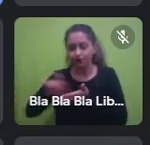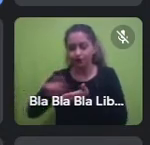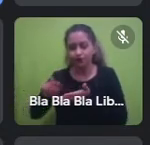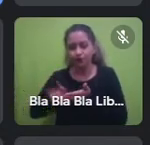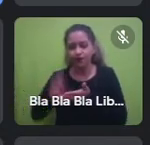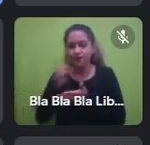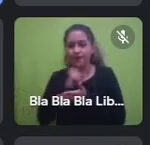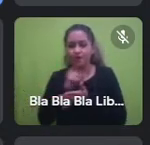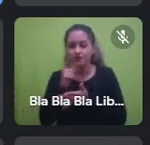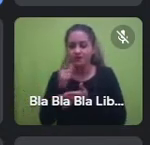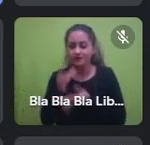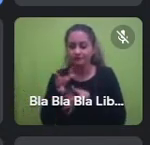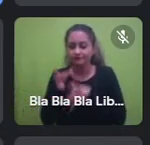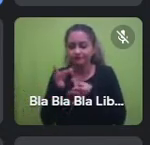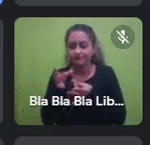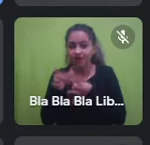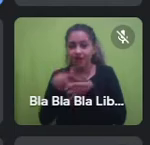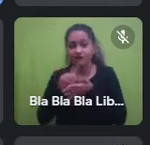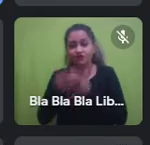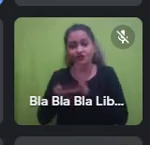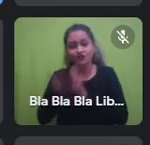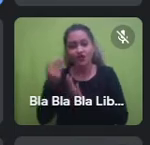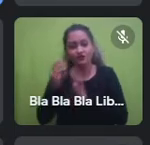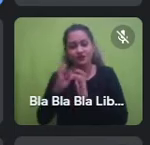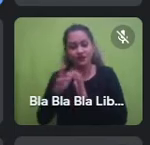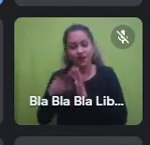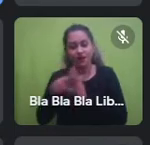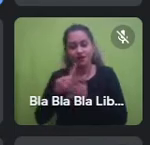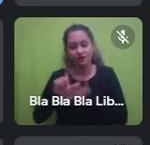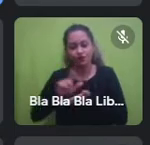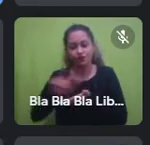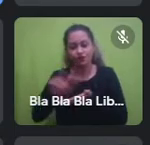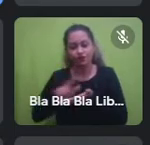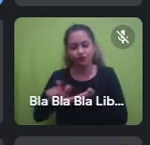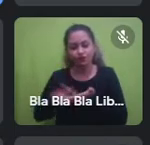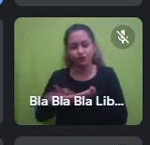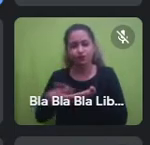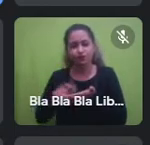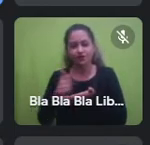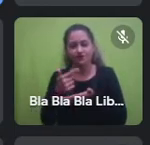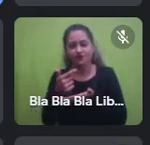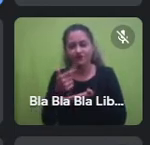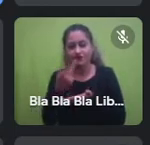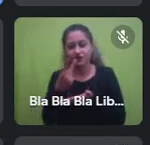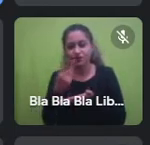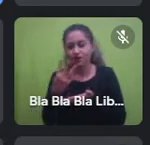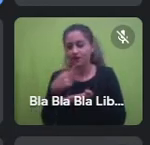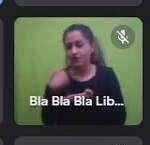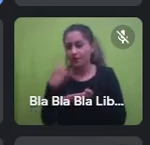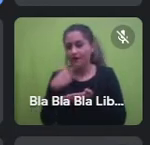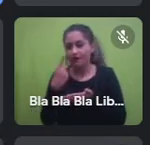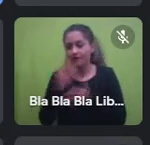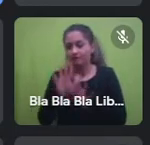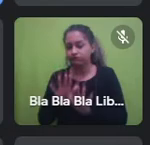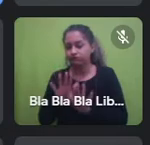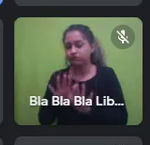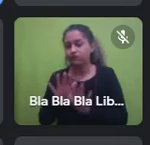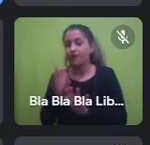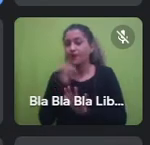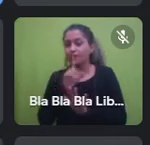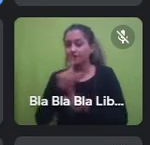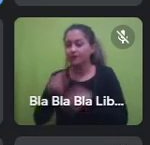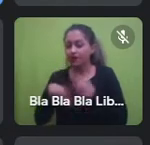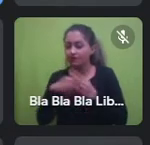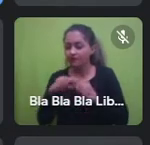retirar o cérebro e deixar ele fixando durante 24 horas, pelo menos, para você poder ir mexendo